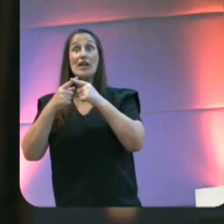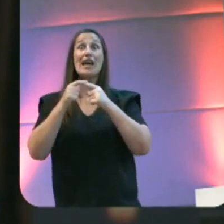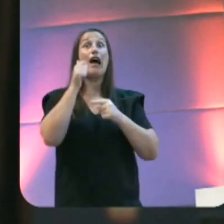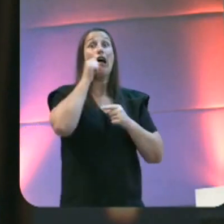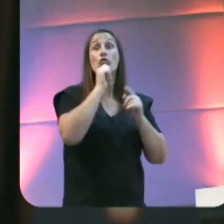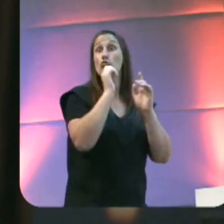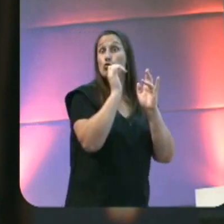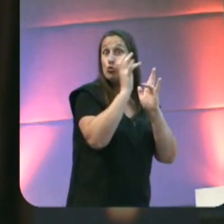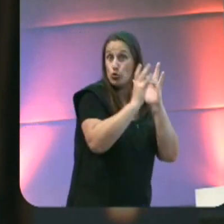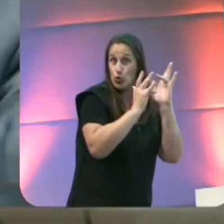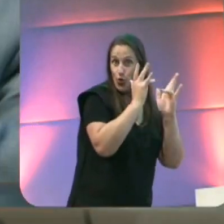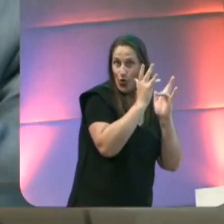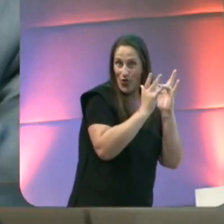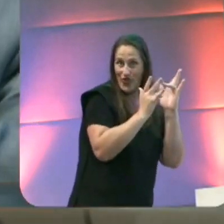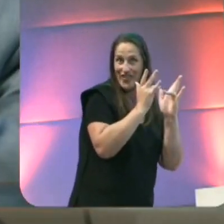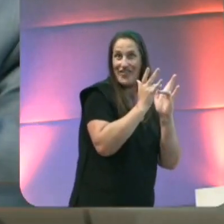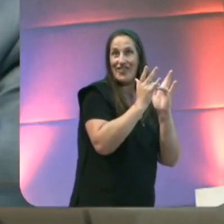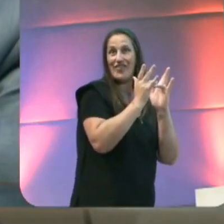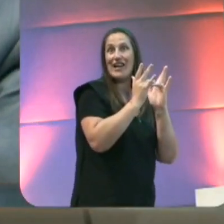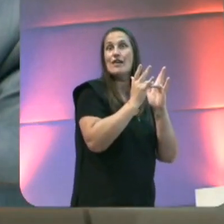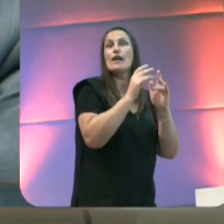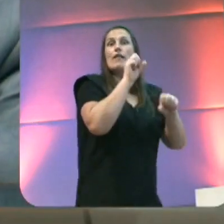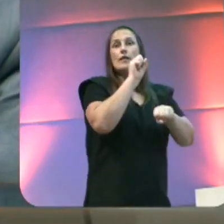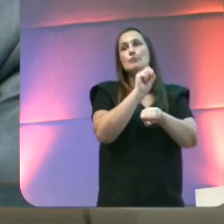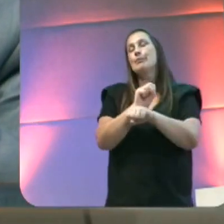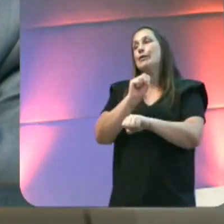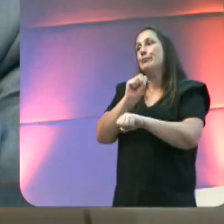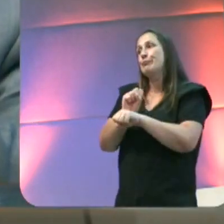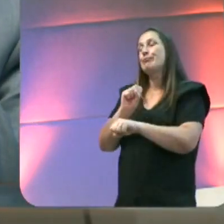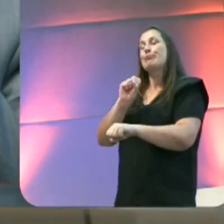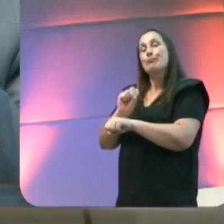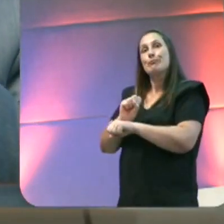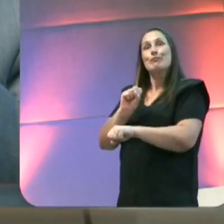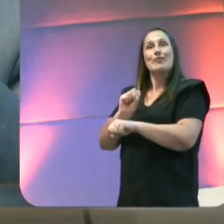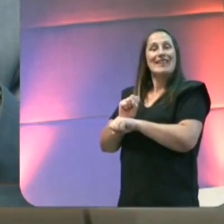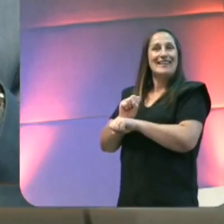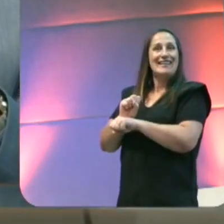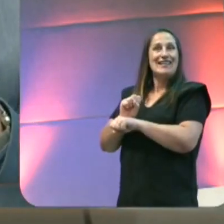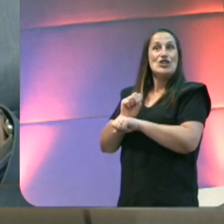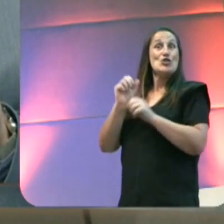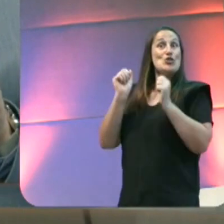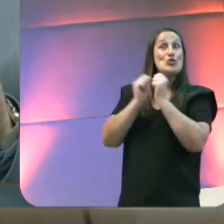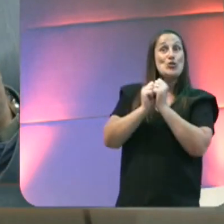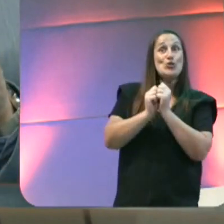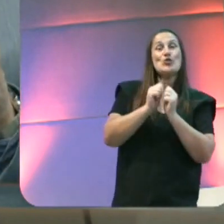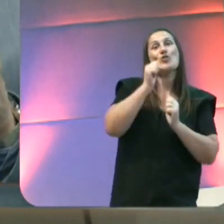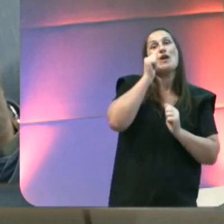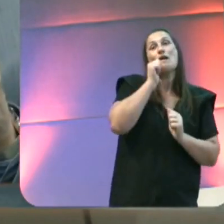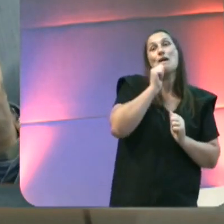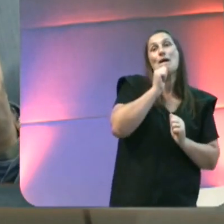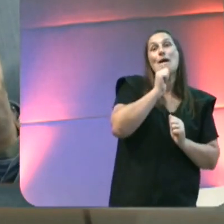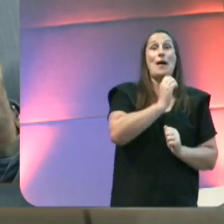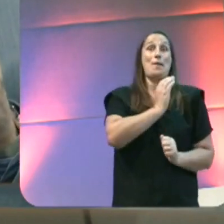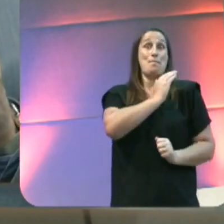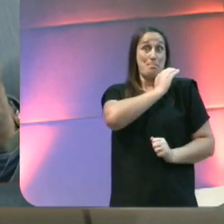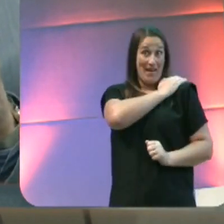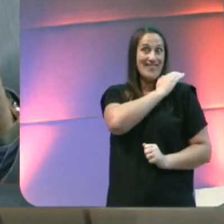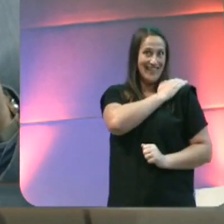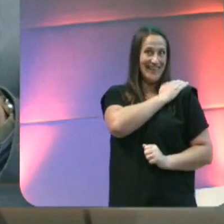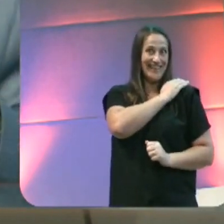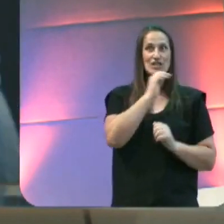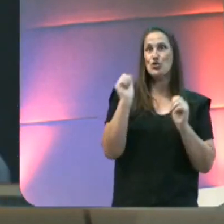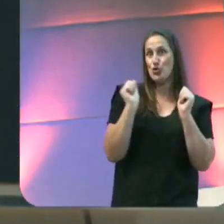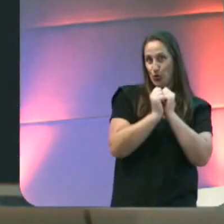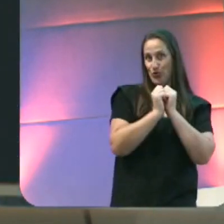o casamento. E ela ficava esperando com as suas damas de honra, suas madrinhas,